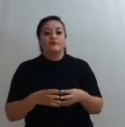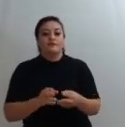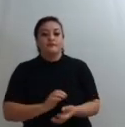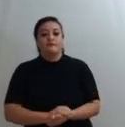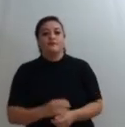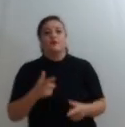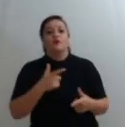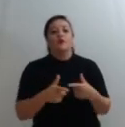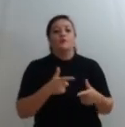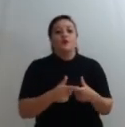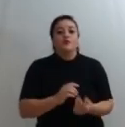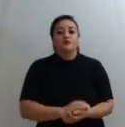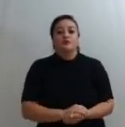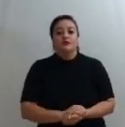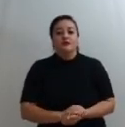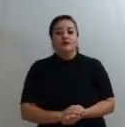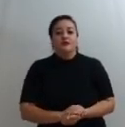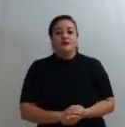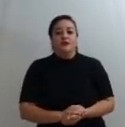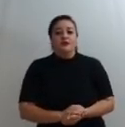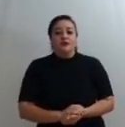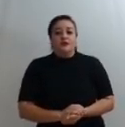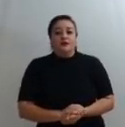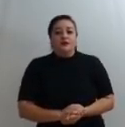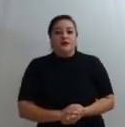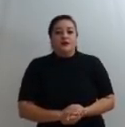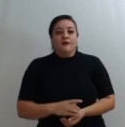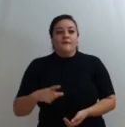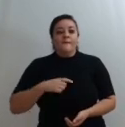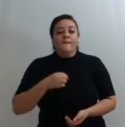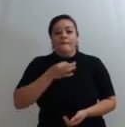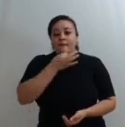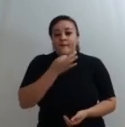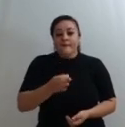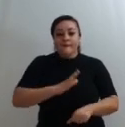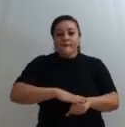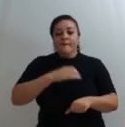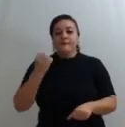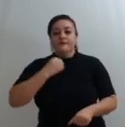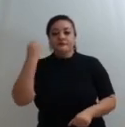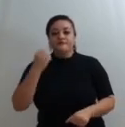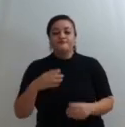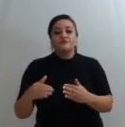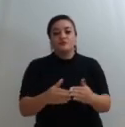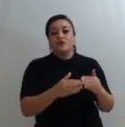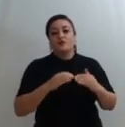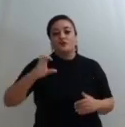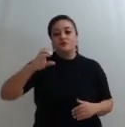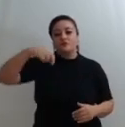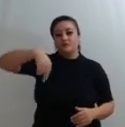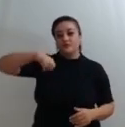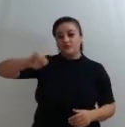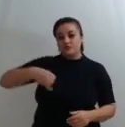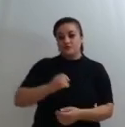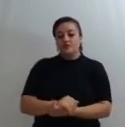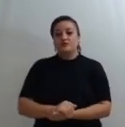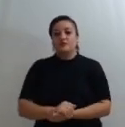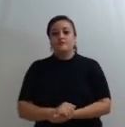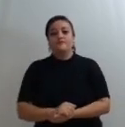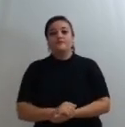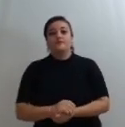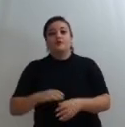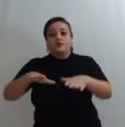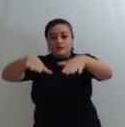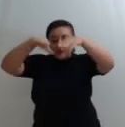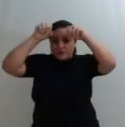conselho reforça o argumento que deu força à intervenção do Conselho Nacional de Justiça nos estados das coisas no Tribunal de Justiça do